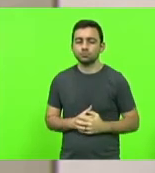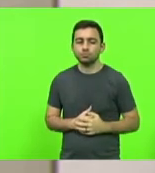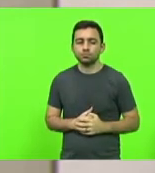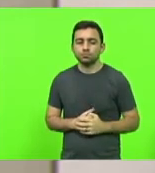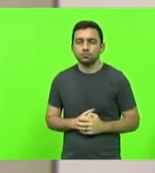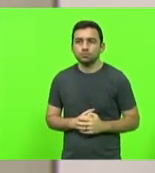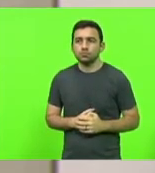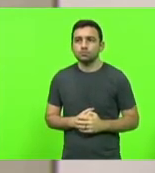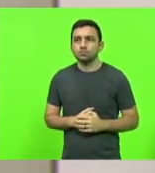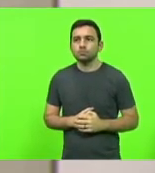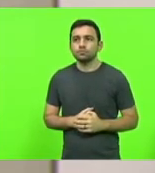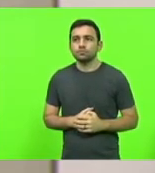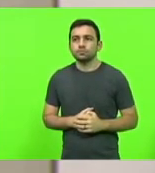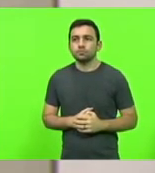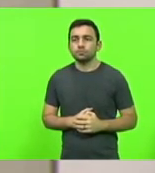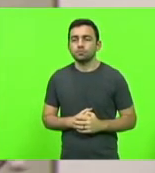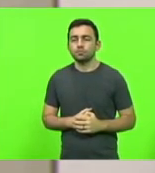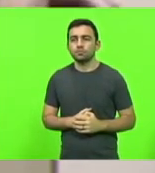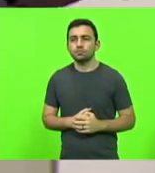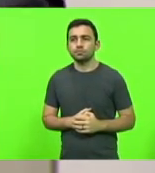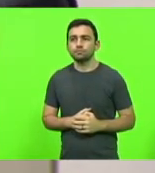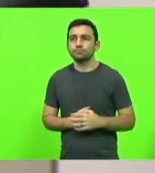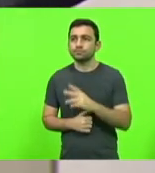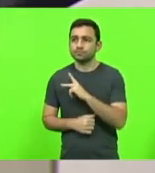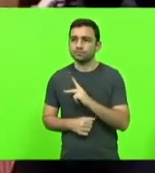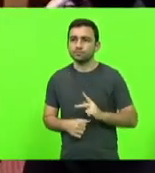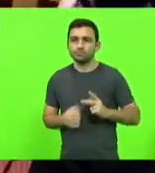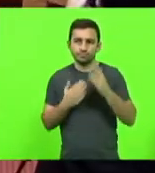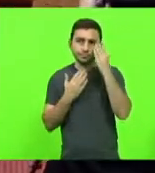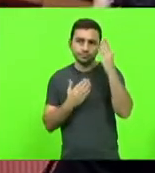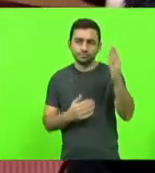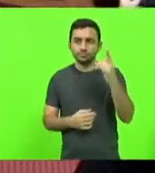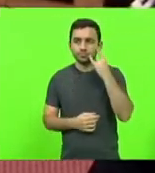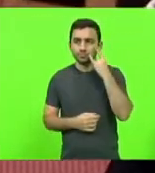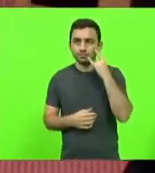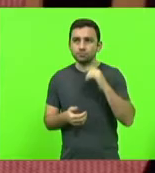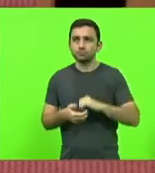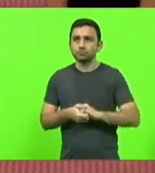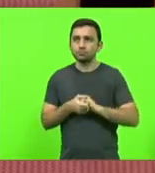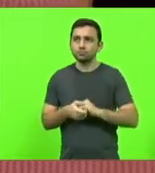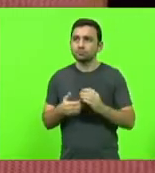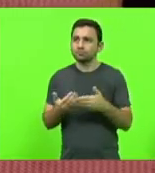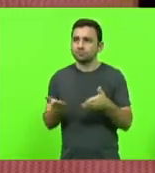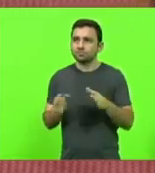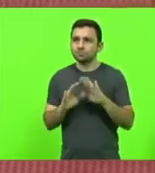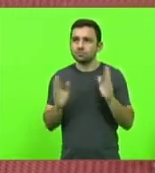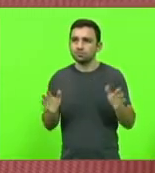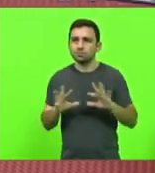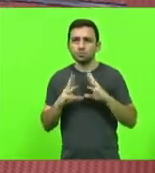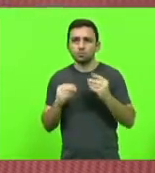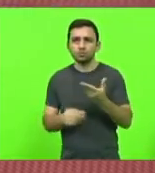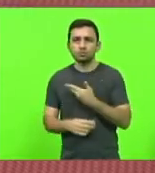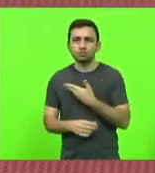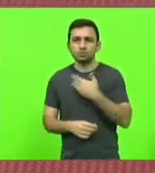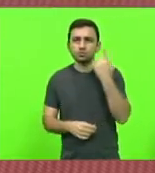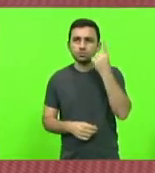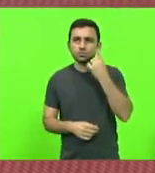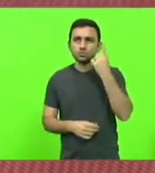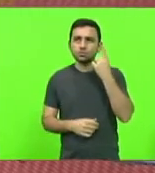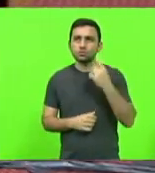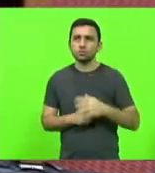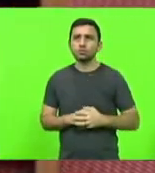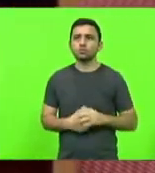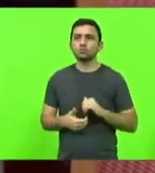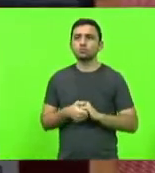Machado. Obrigado, presidente. Deputado Mauro de Nadal, cumprimento Vossa Excelência, mesa diretora, os nobres colegas deputados.